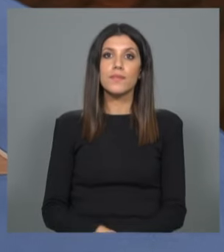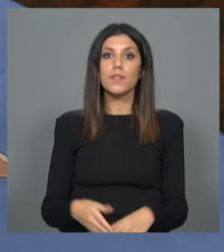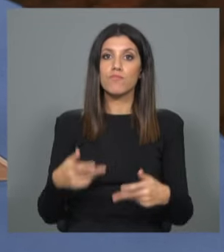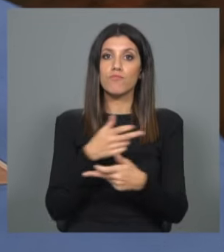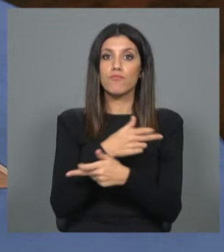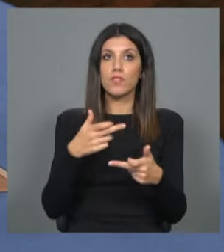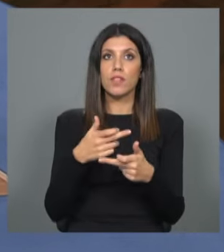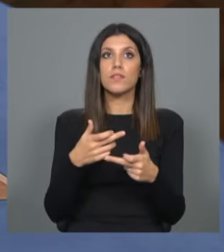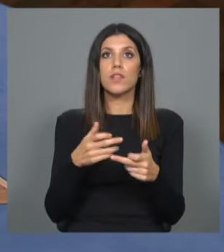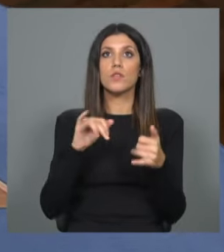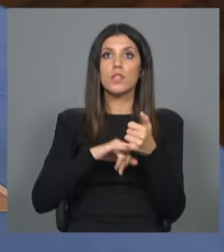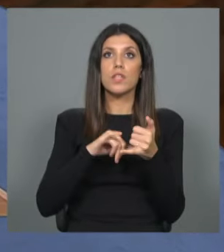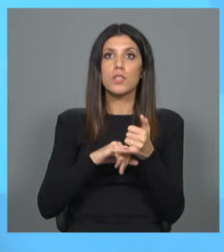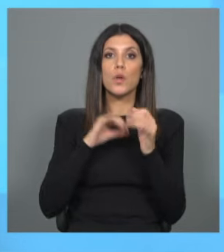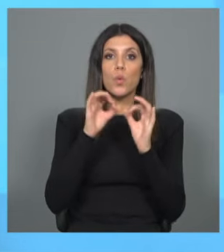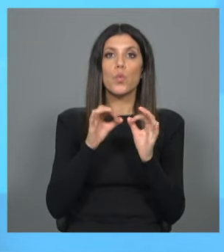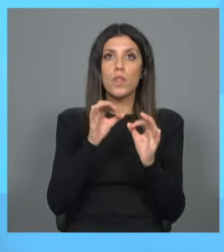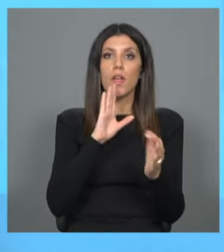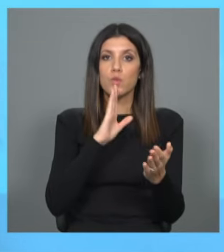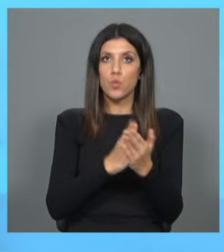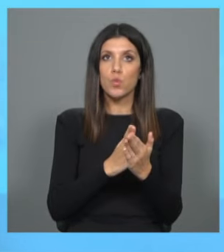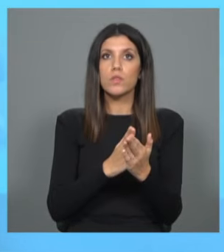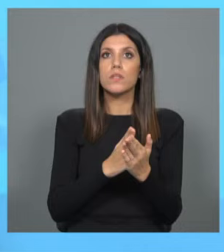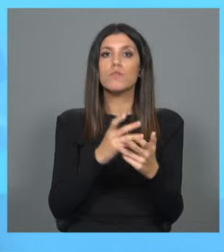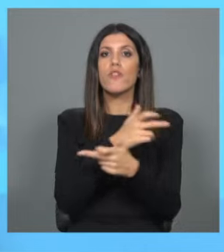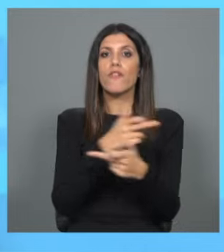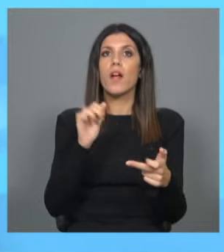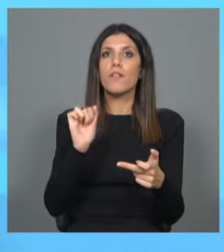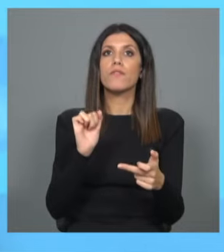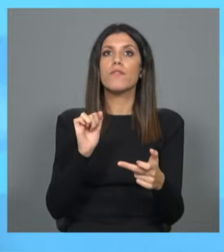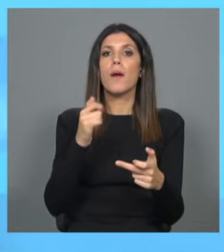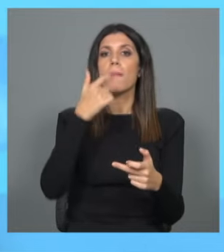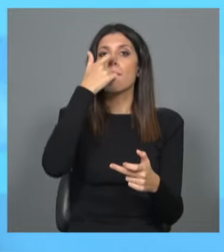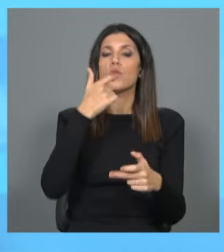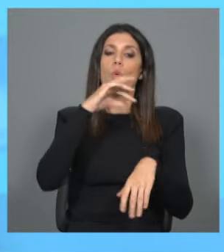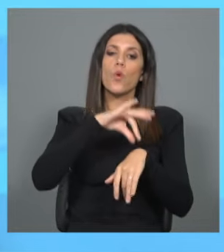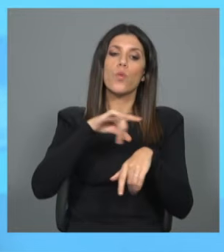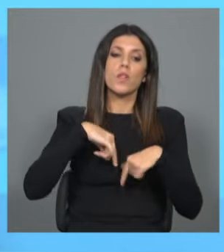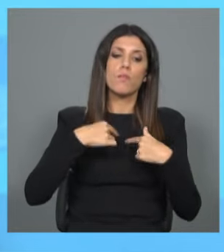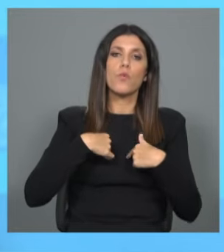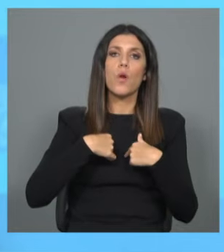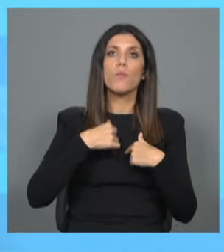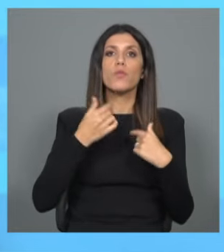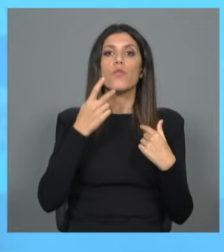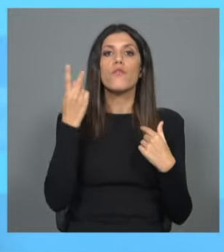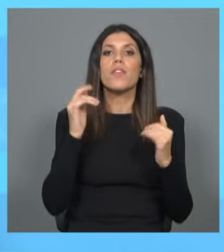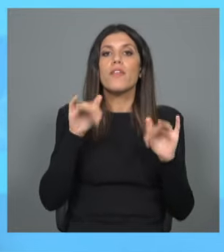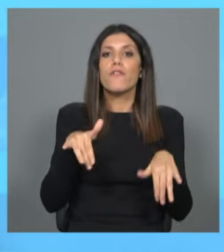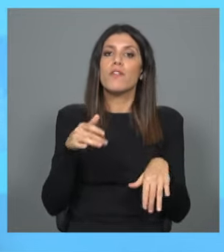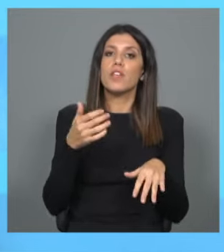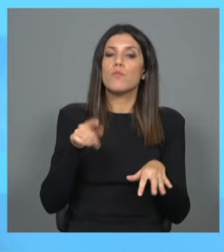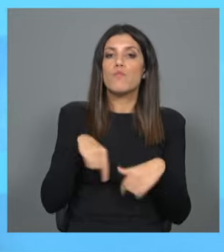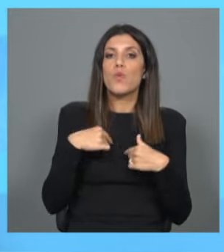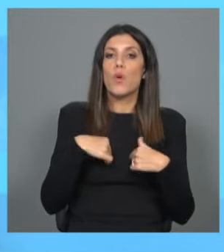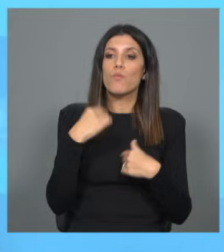afirmação da Associação Portuguesa de Cuidados Paliativos, de que são uma forma do doente escolher o seu fim de vida, não é? Vemos que